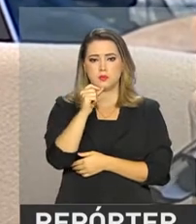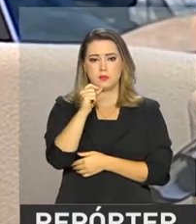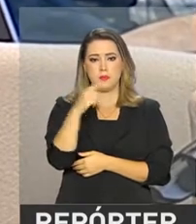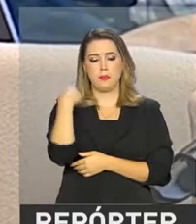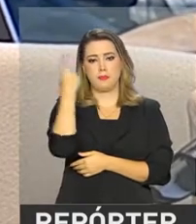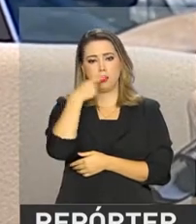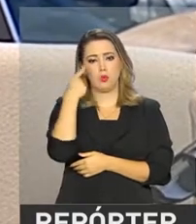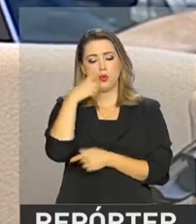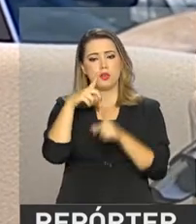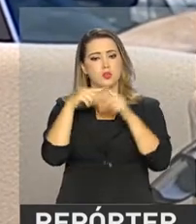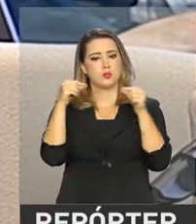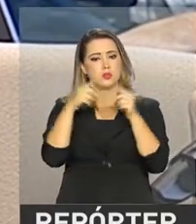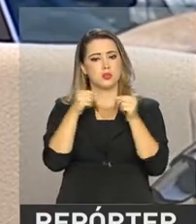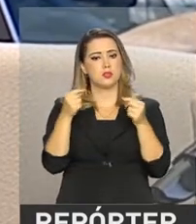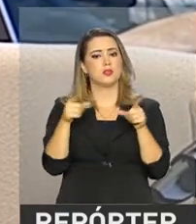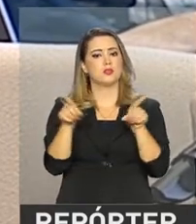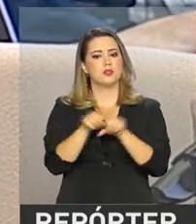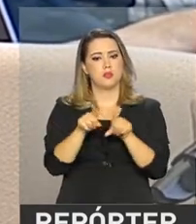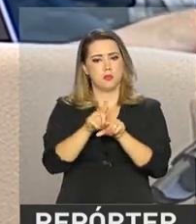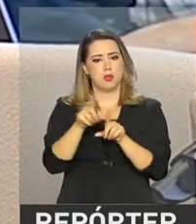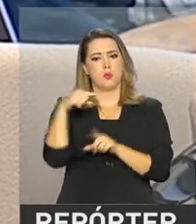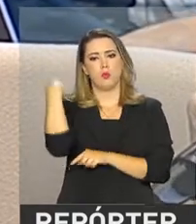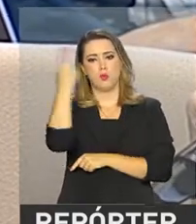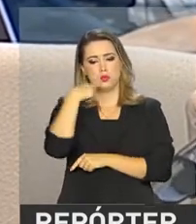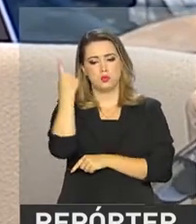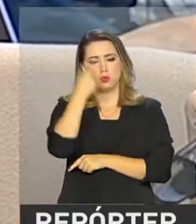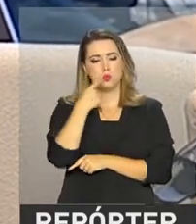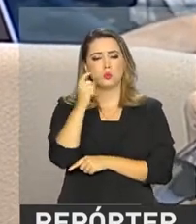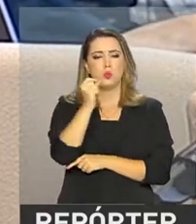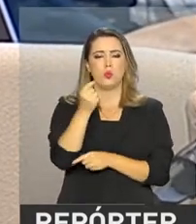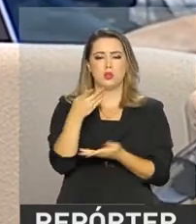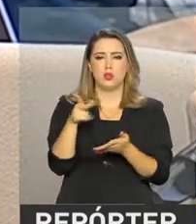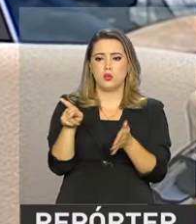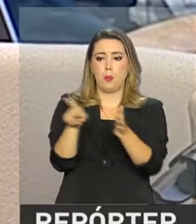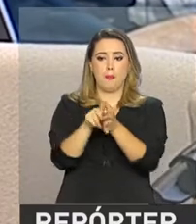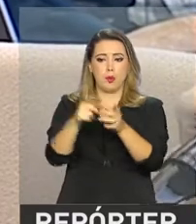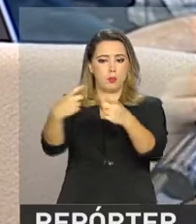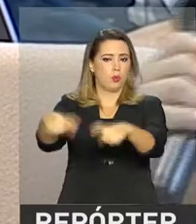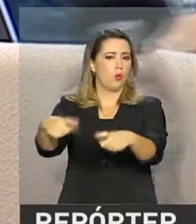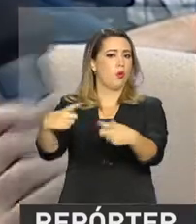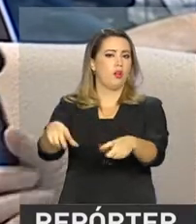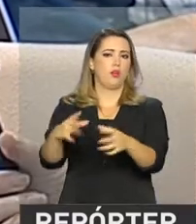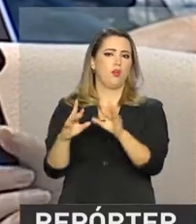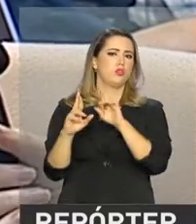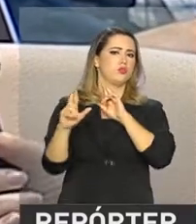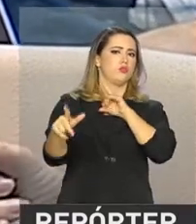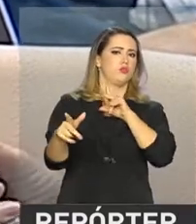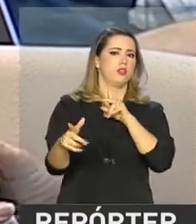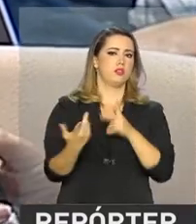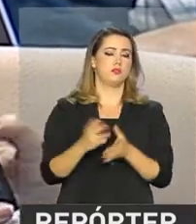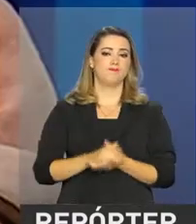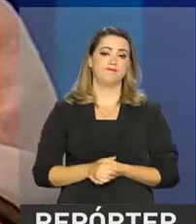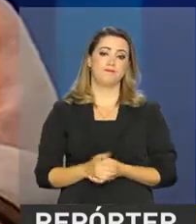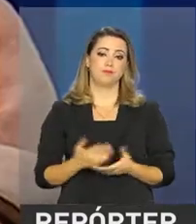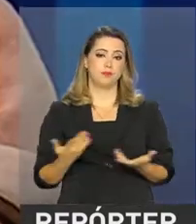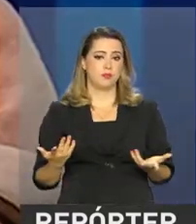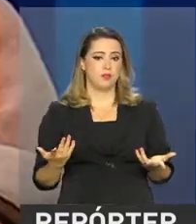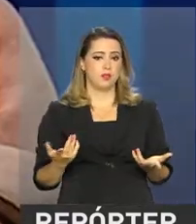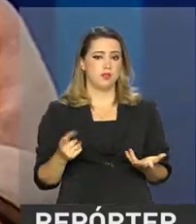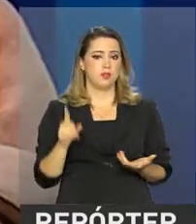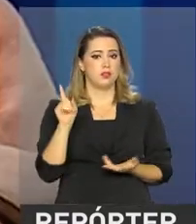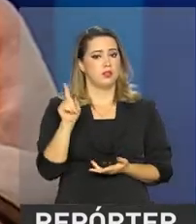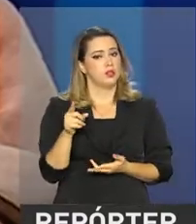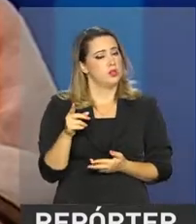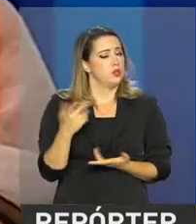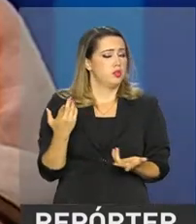do horário de Brasília, incluir nesses locais o horário local. Isso não é difícil. Sinceramente,